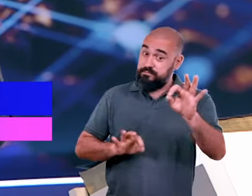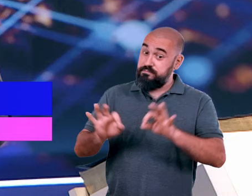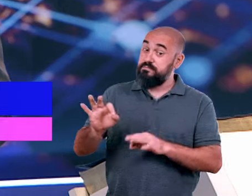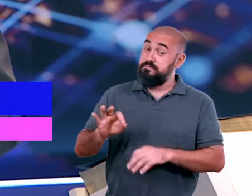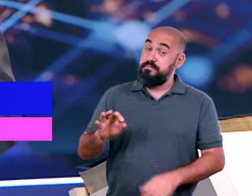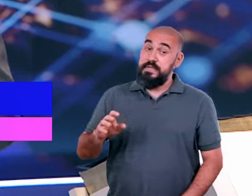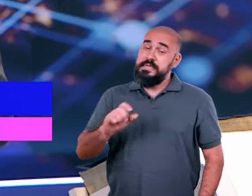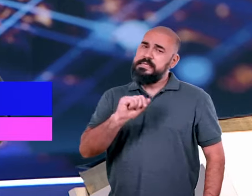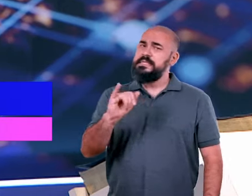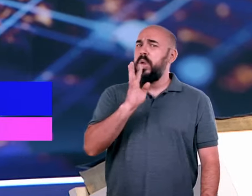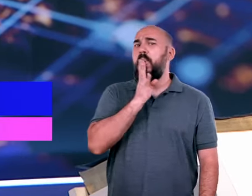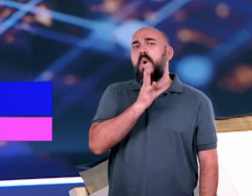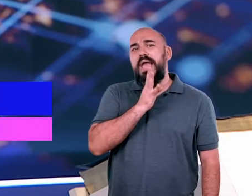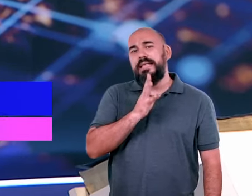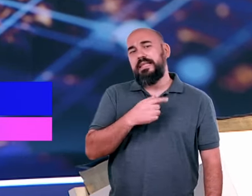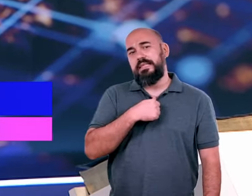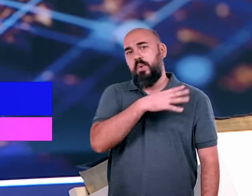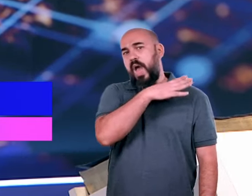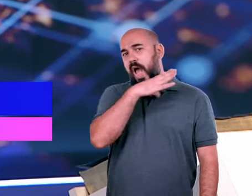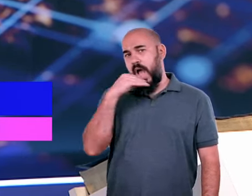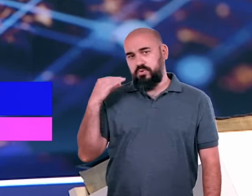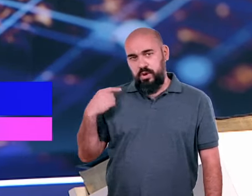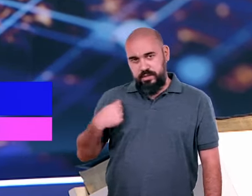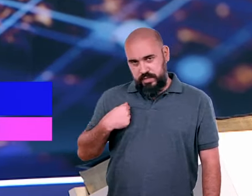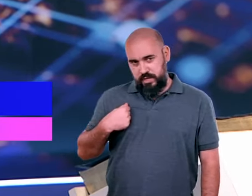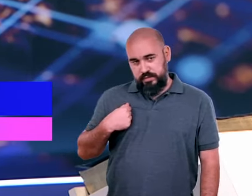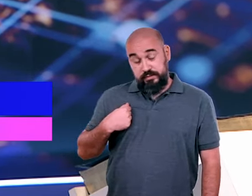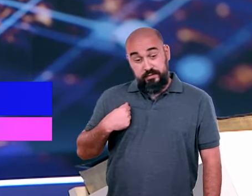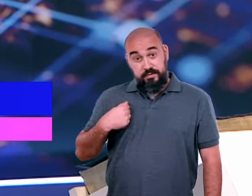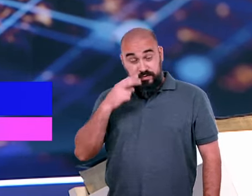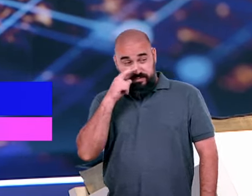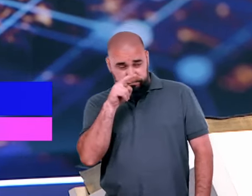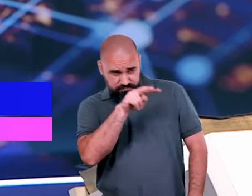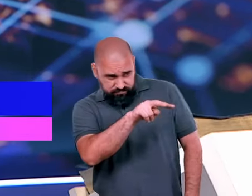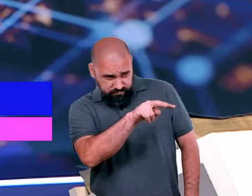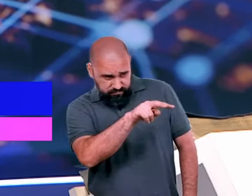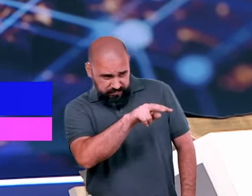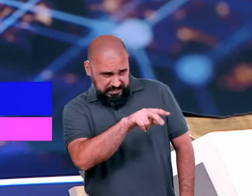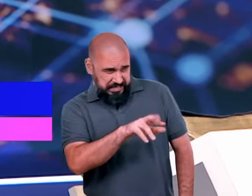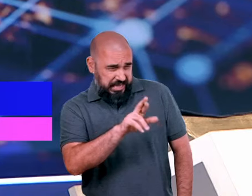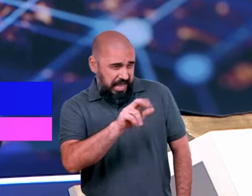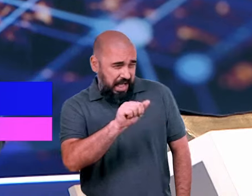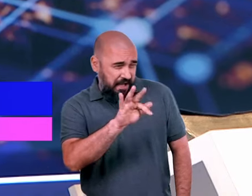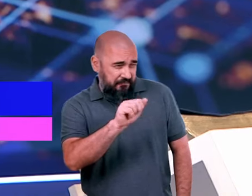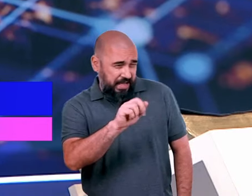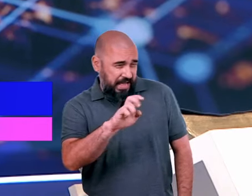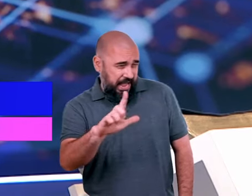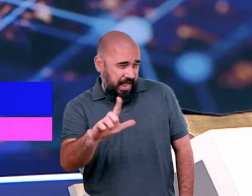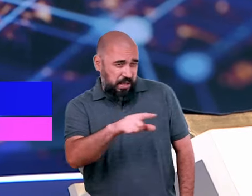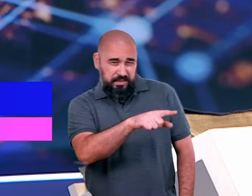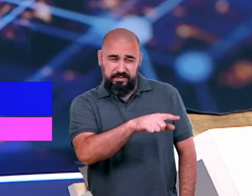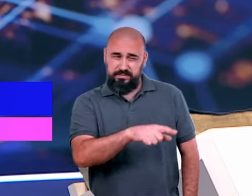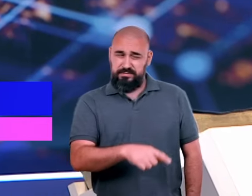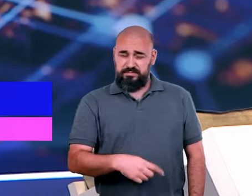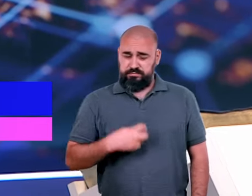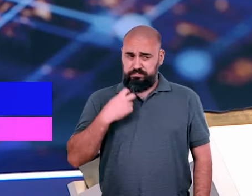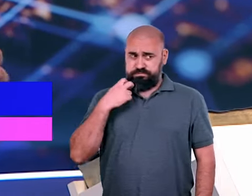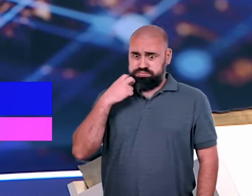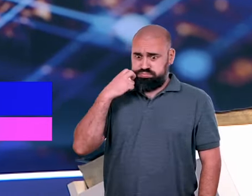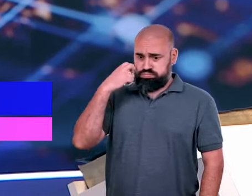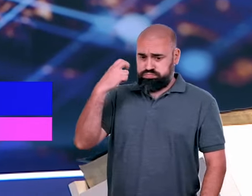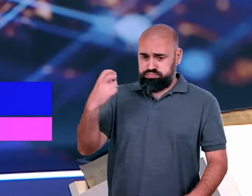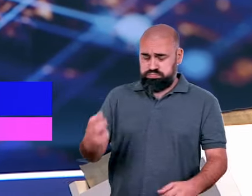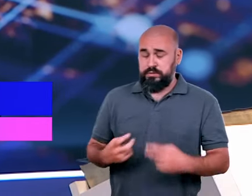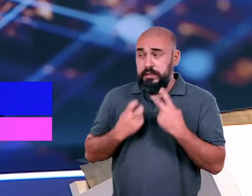me conhecesse quando adolescente, você diria assim, não, Rafael é muito tímido. Porque eu era